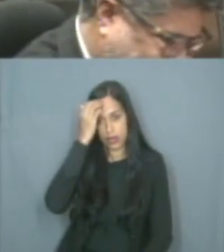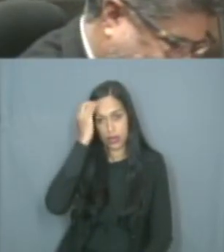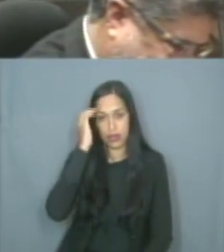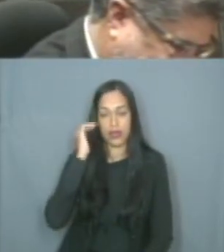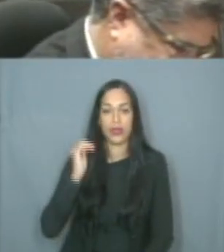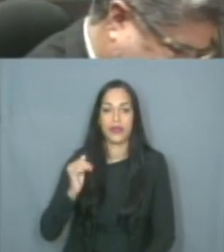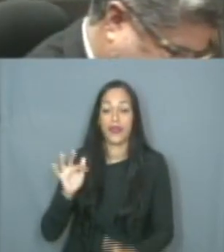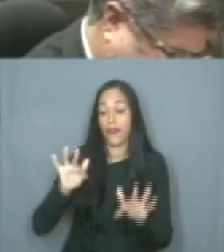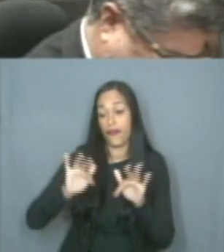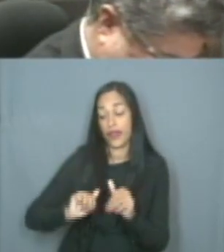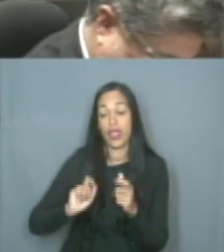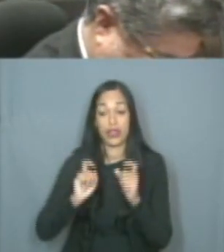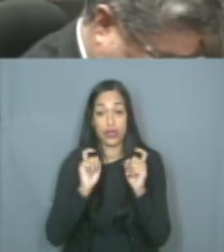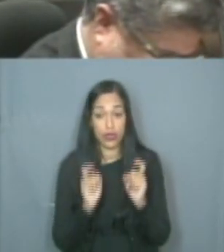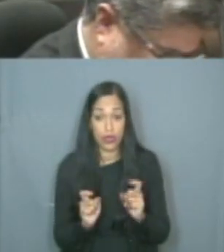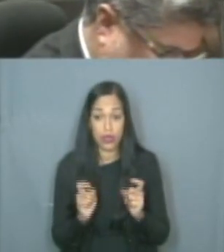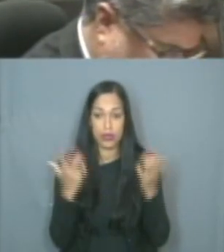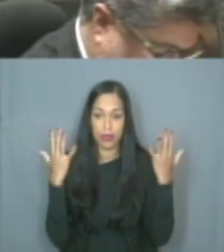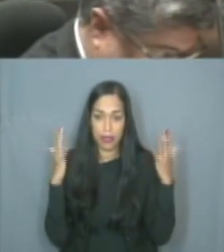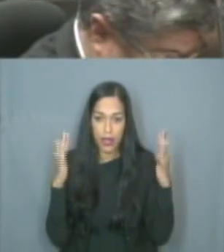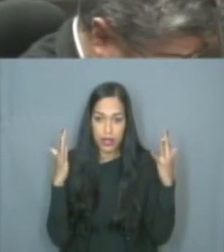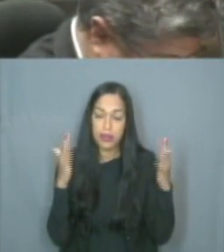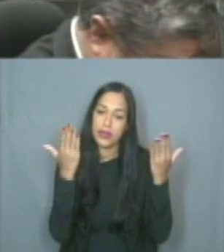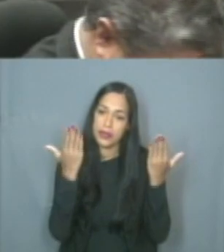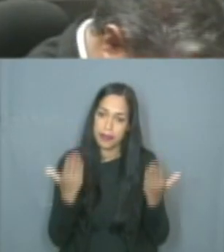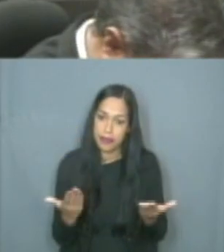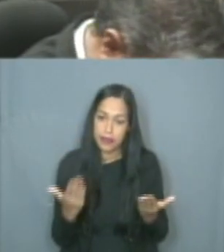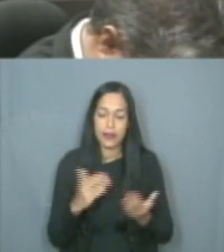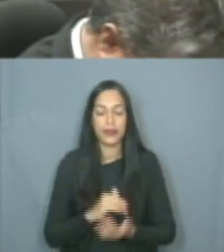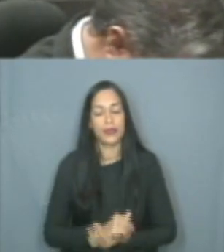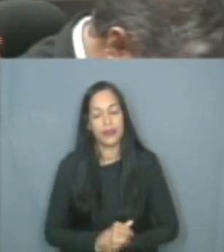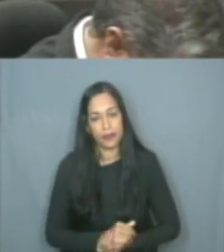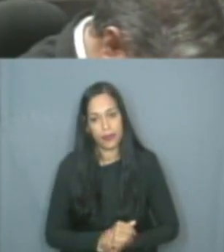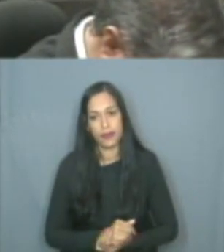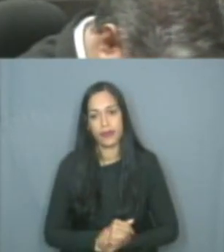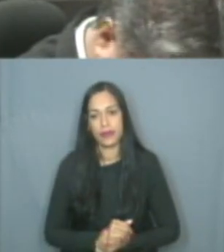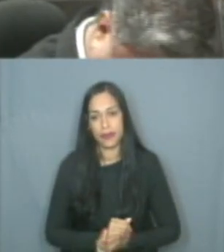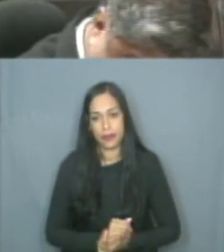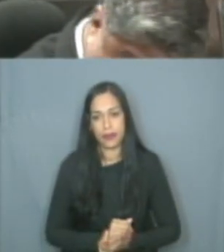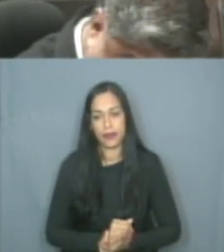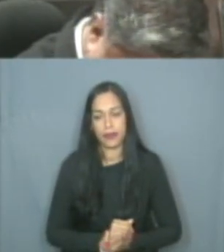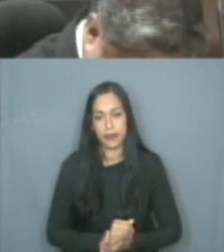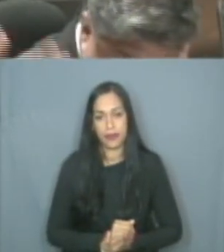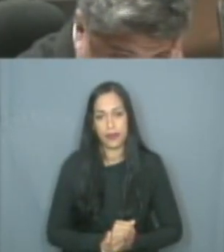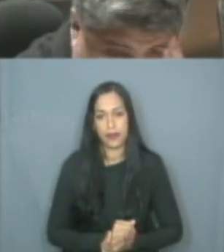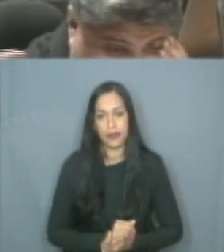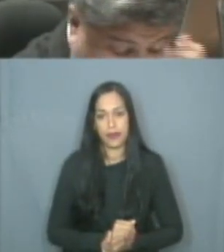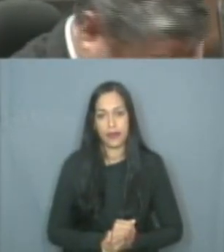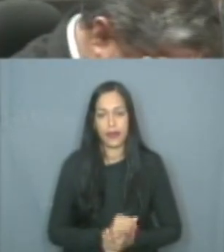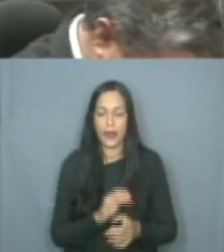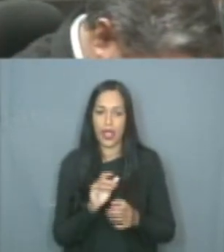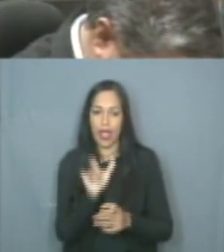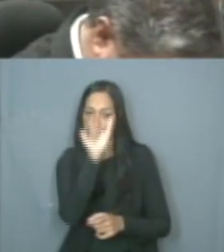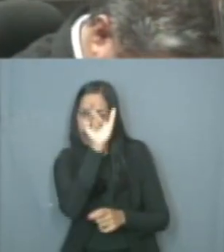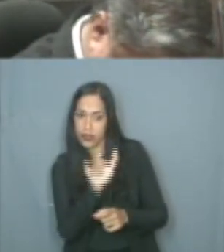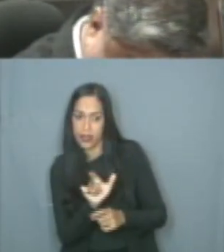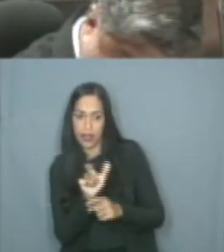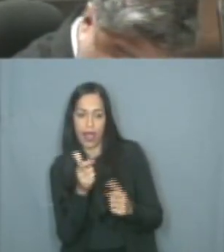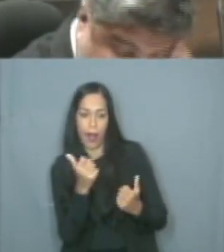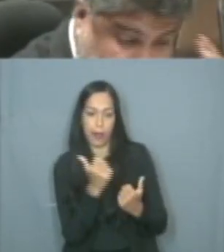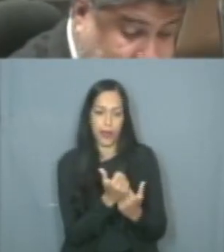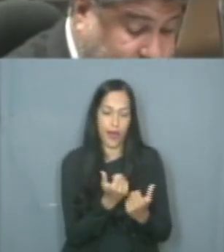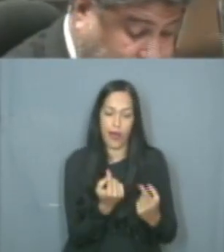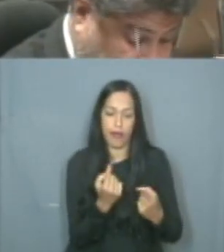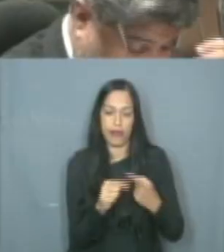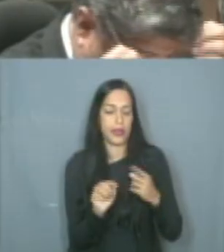meu discurso parabenizando mais uma vez Vossa Excelência, que tira essa pecha de ser situação ou oposição, mas que